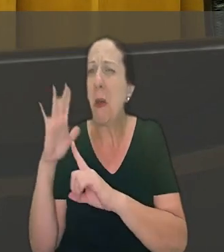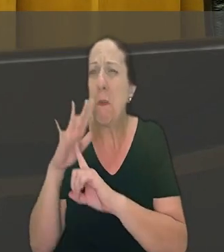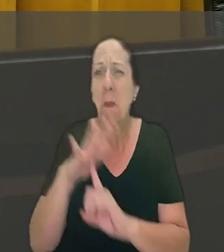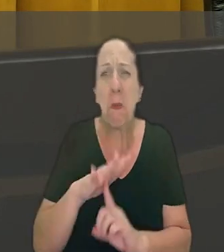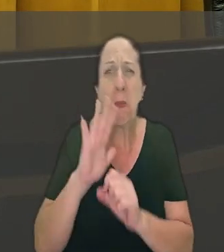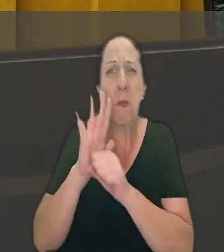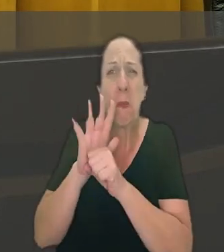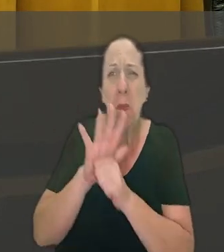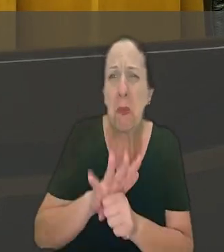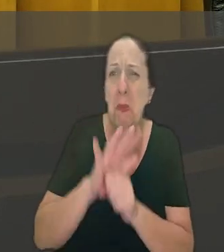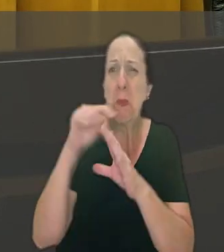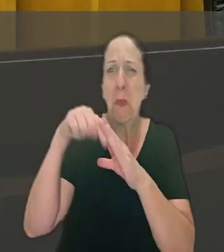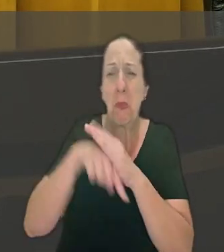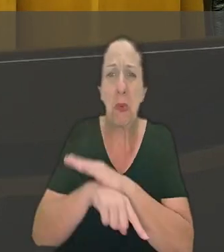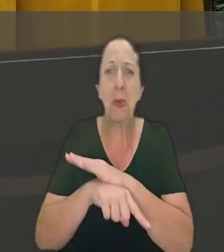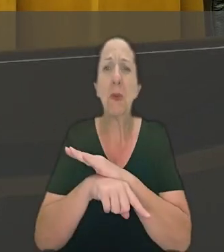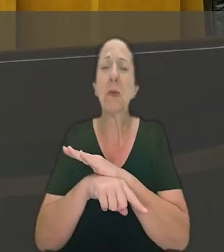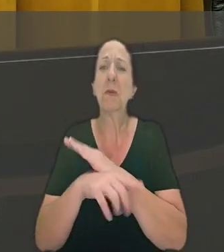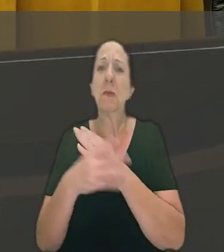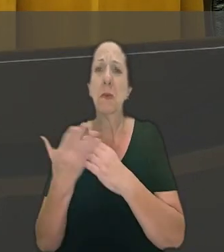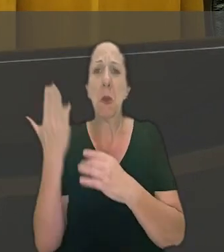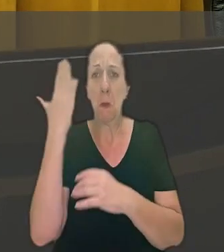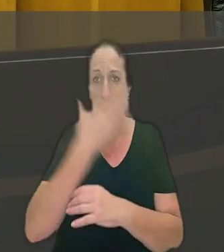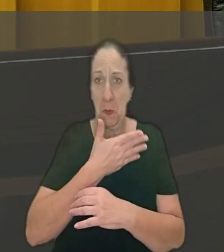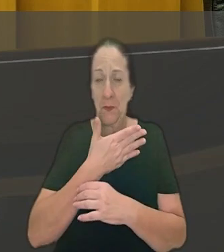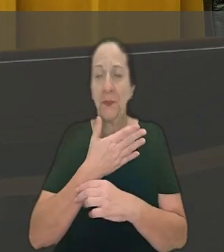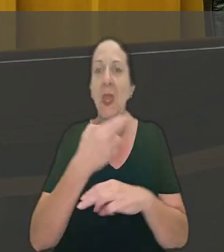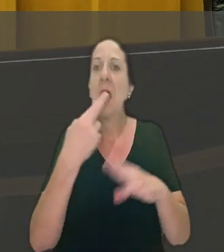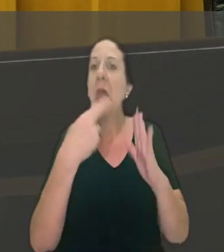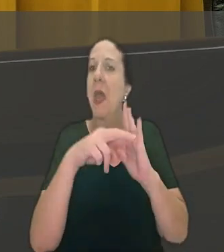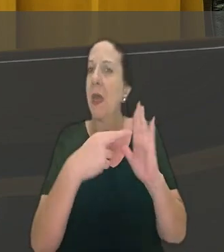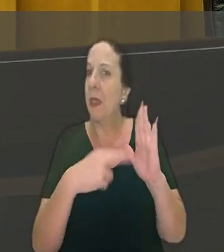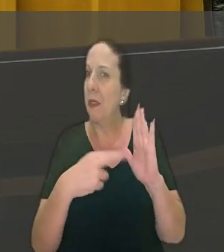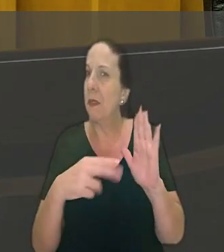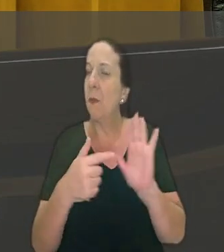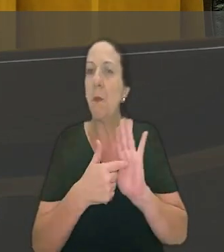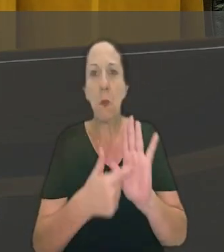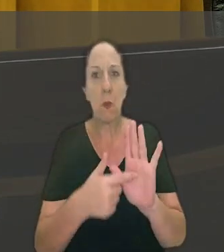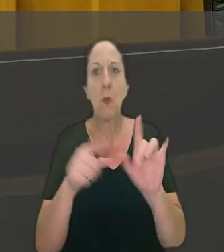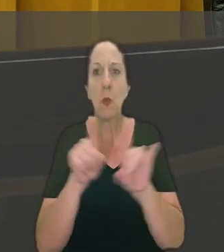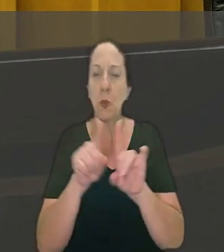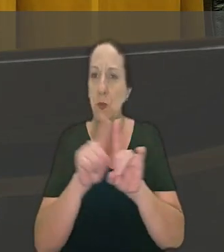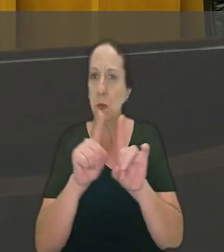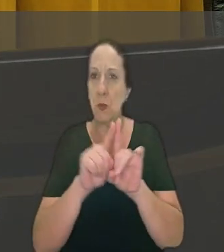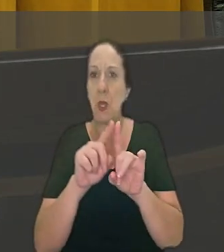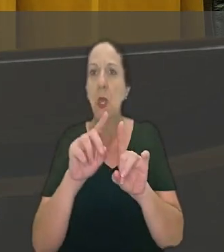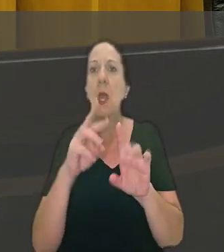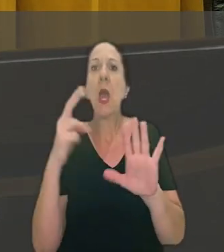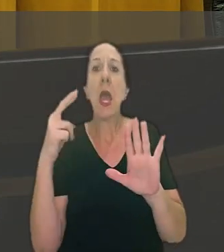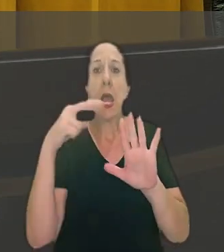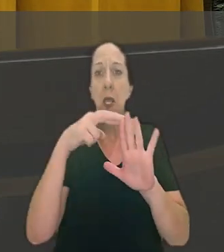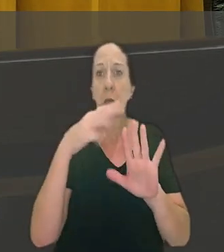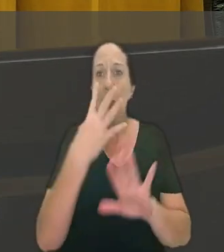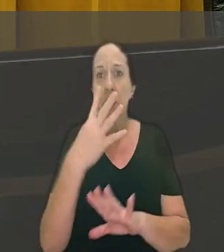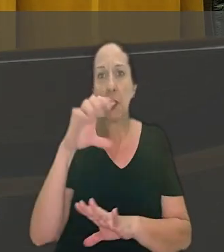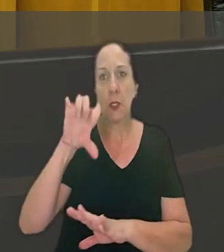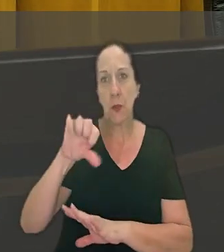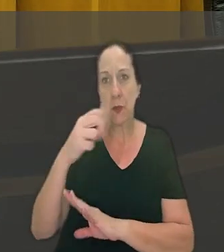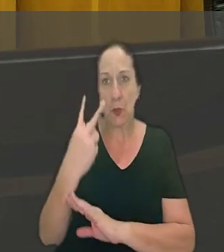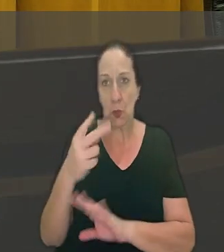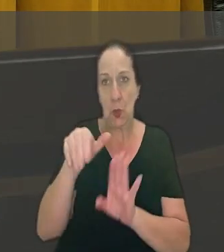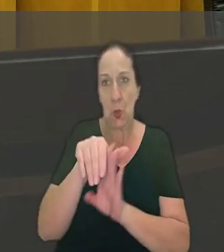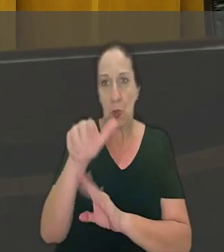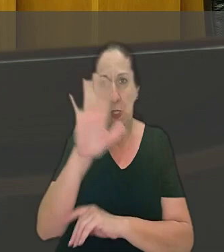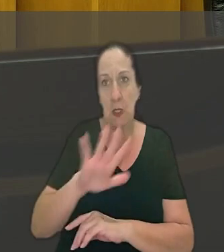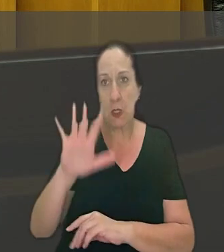condutas abusivas que degradam profundamente o meio de trabalho do reclamante. O relator apontou também que, conforme a Resolução